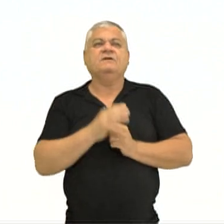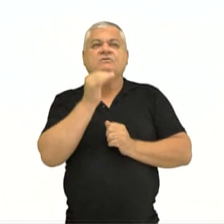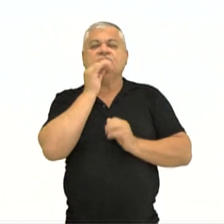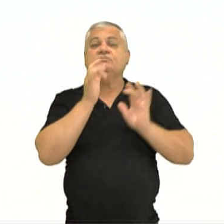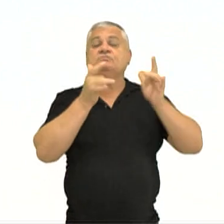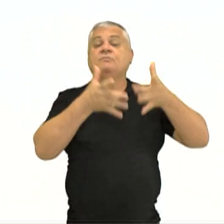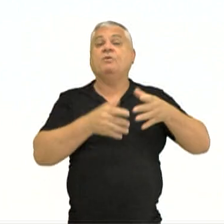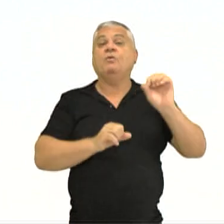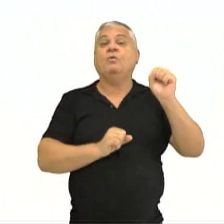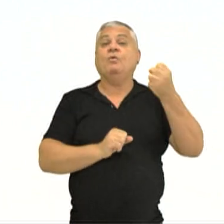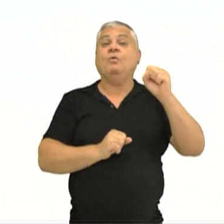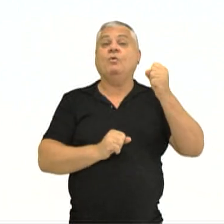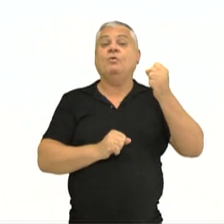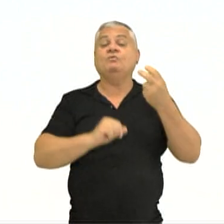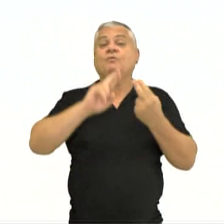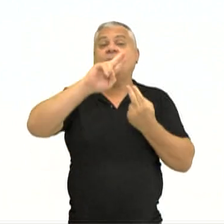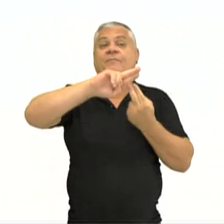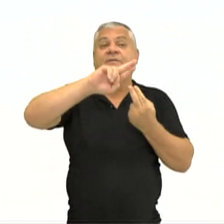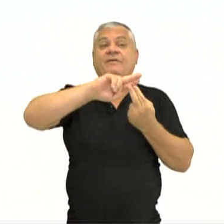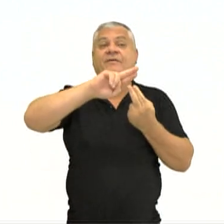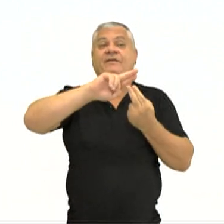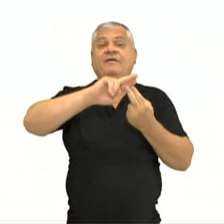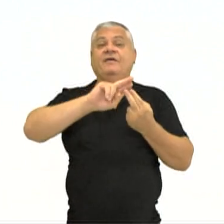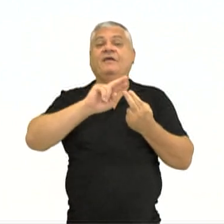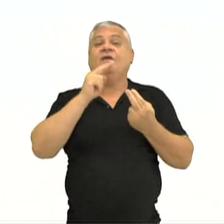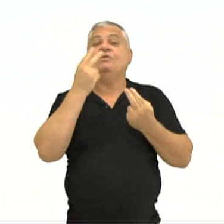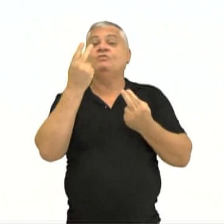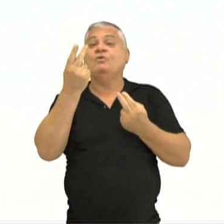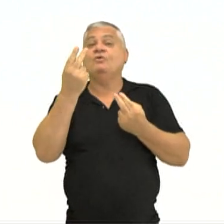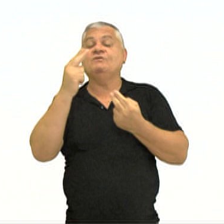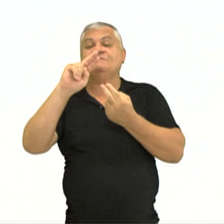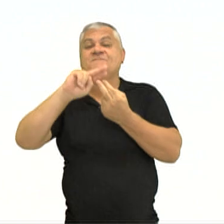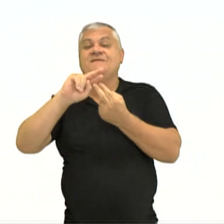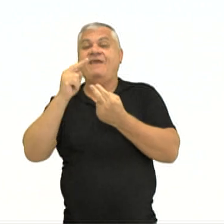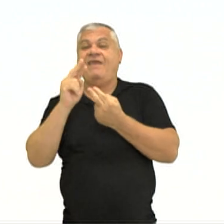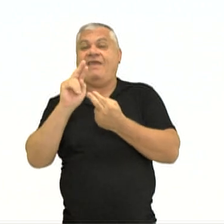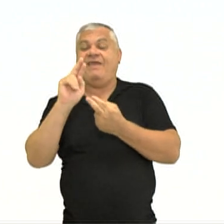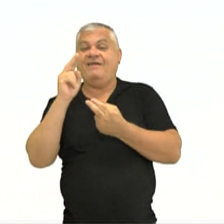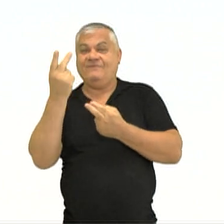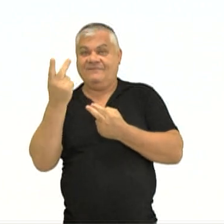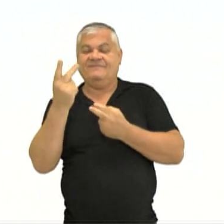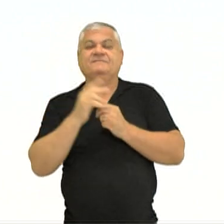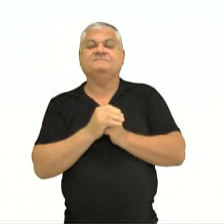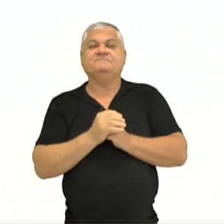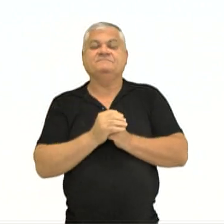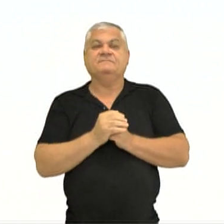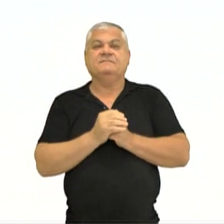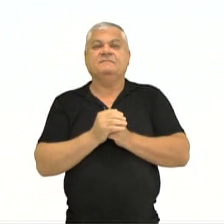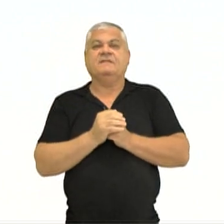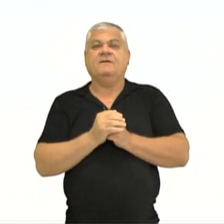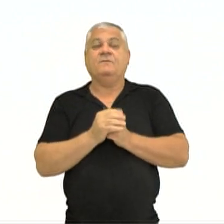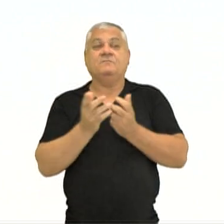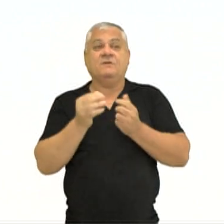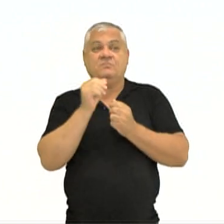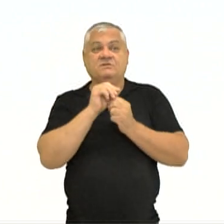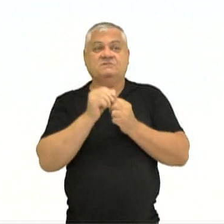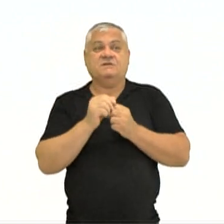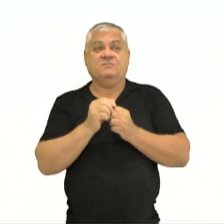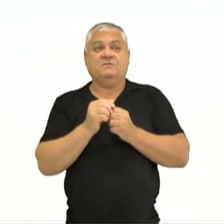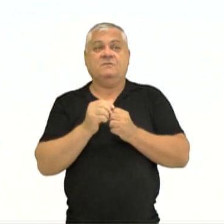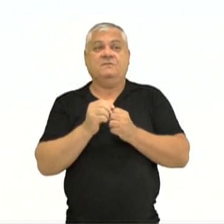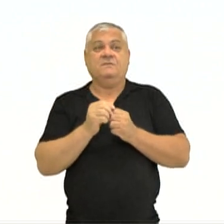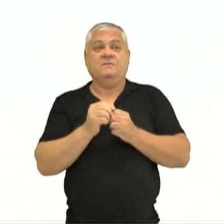Sobrou o quê? 8π e esse 2πr ao quadrado. O que eu posso cortar? O π agora. Cortei o